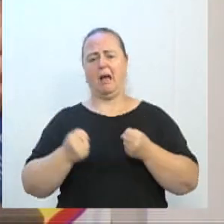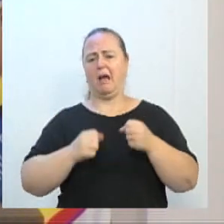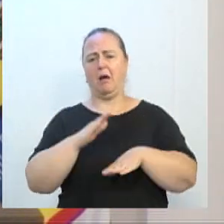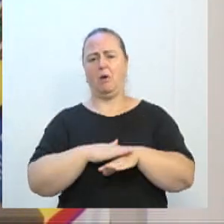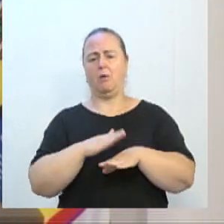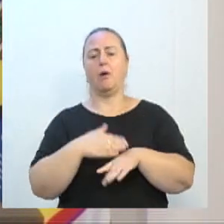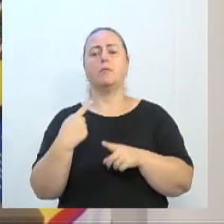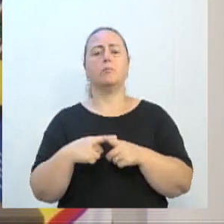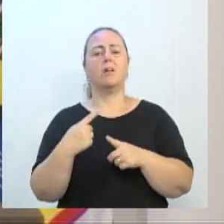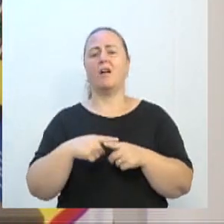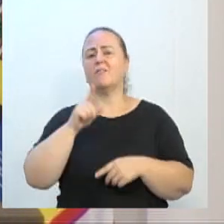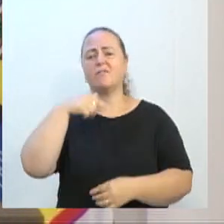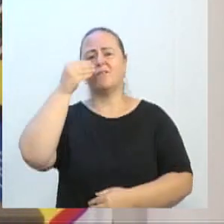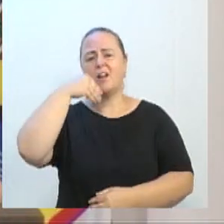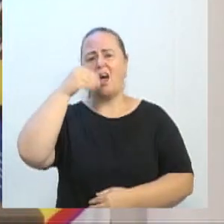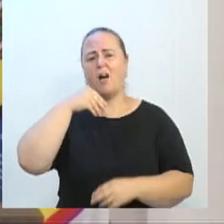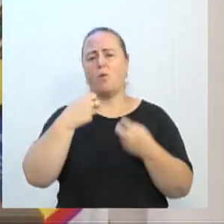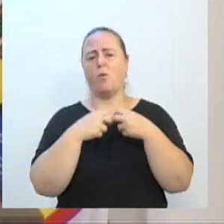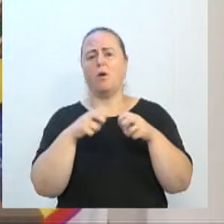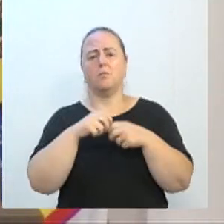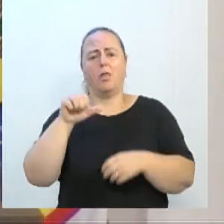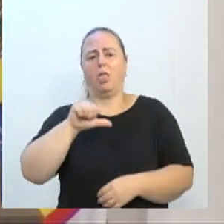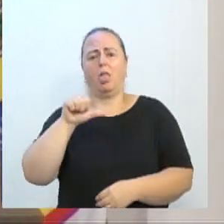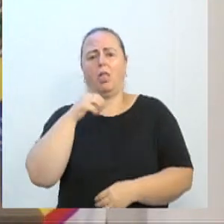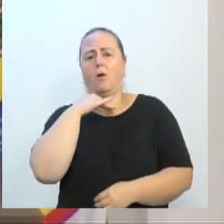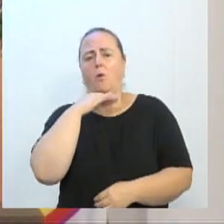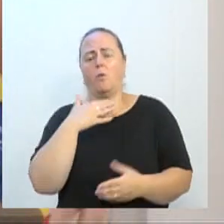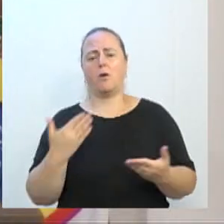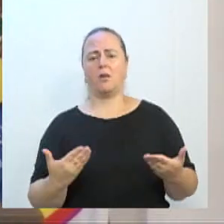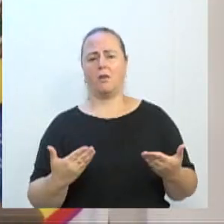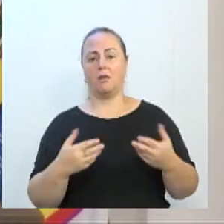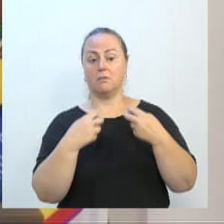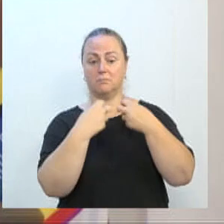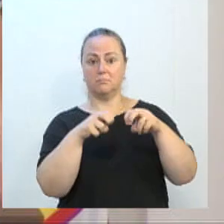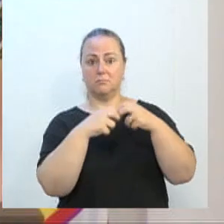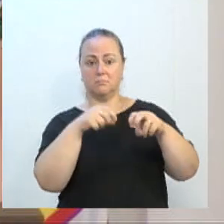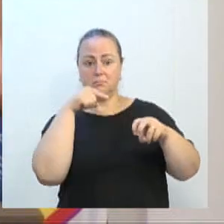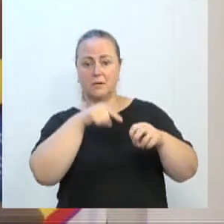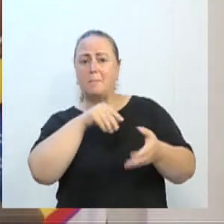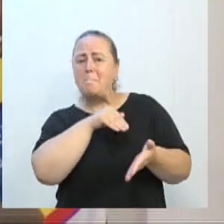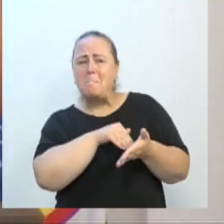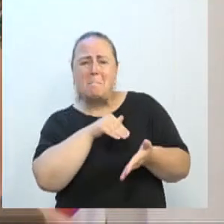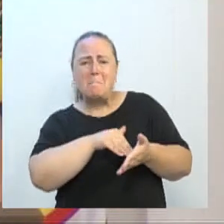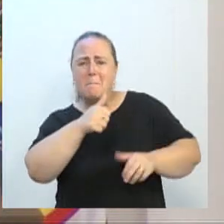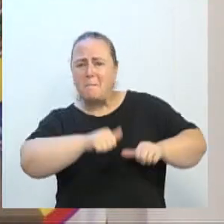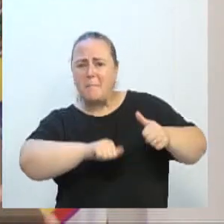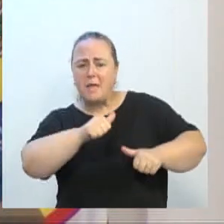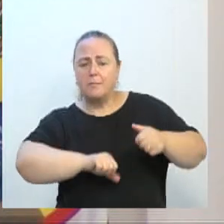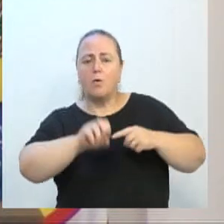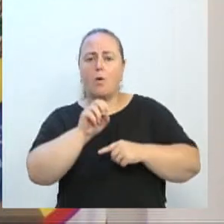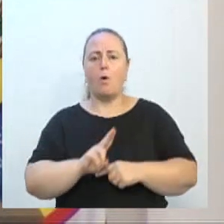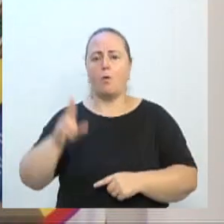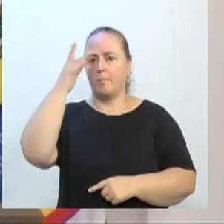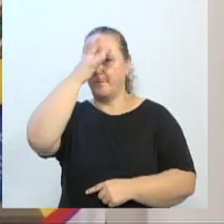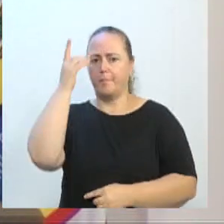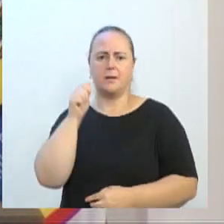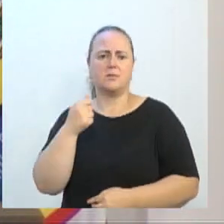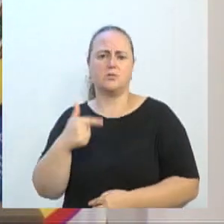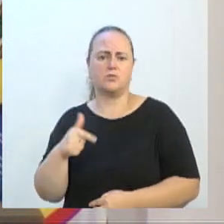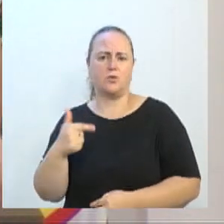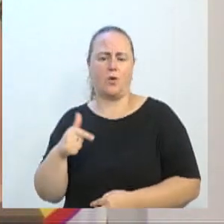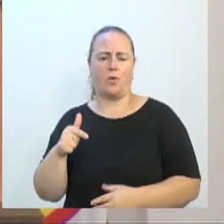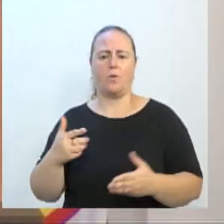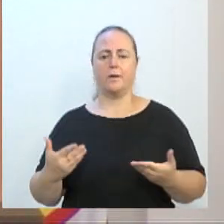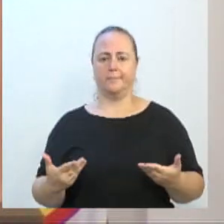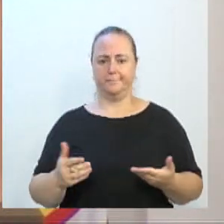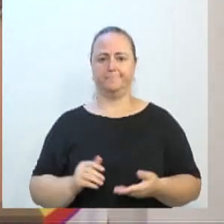ou Blumenau começa a ver que o transporte público precisa do mínimo de qualidade, ou a gente não vai ter usuários. E para concluir,